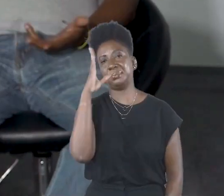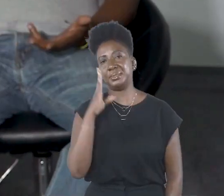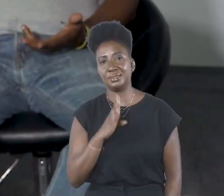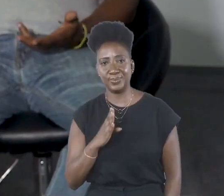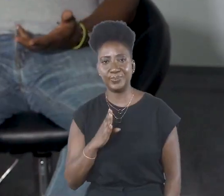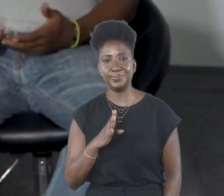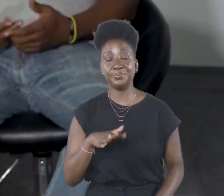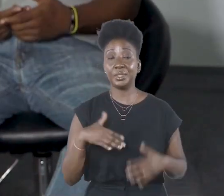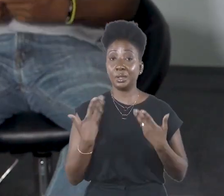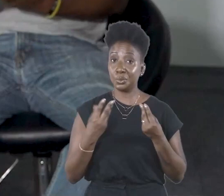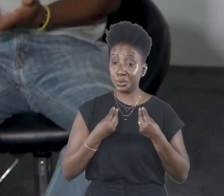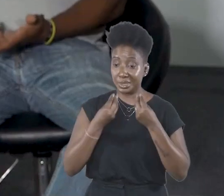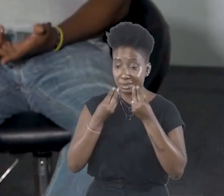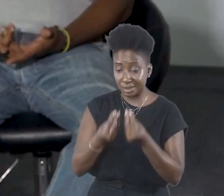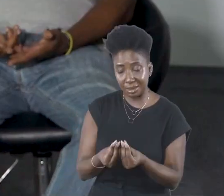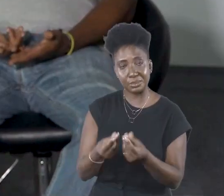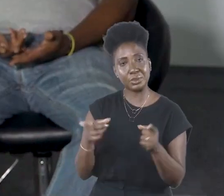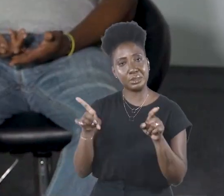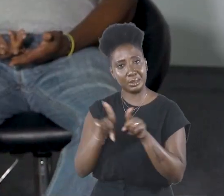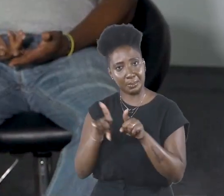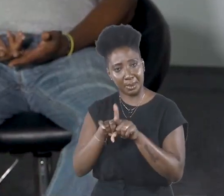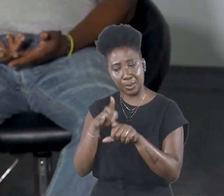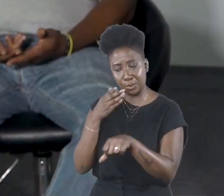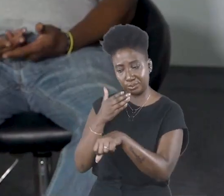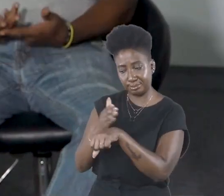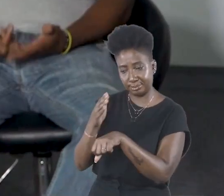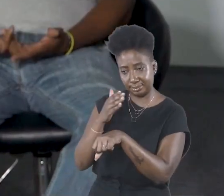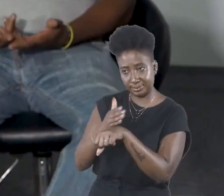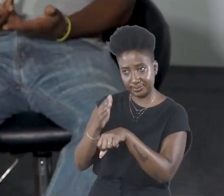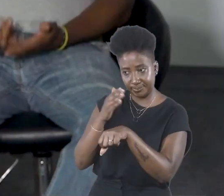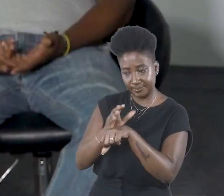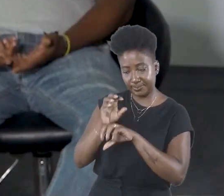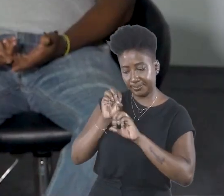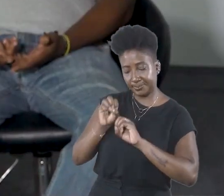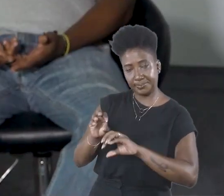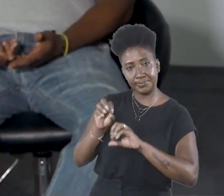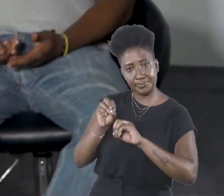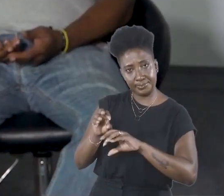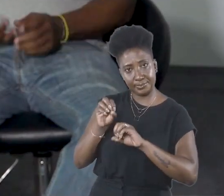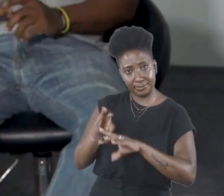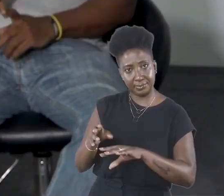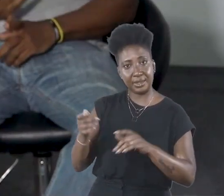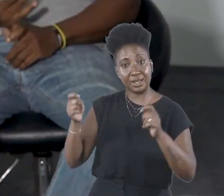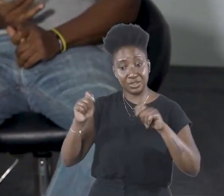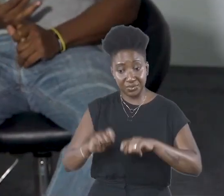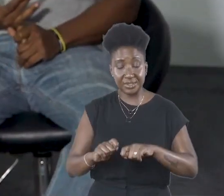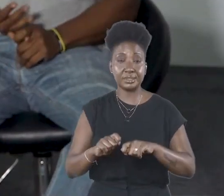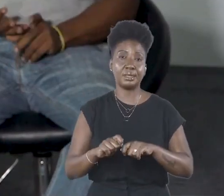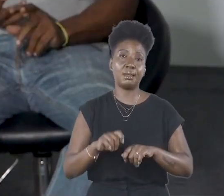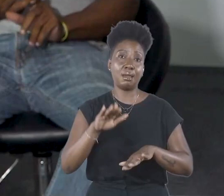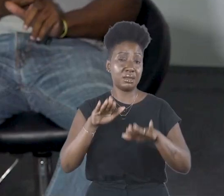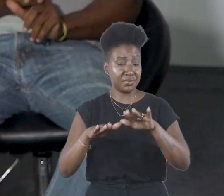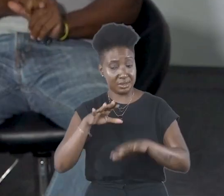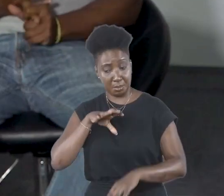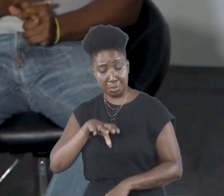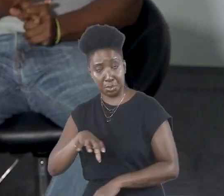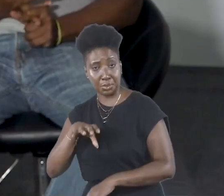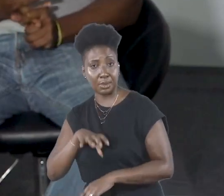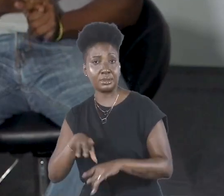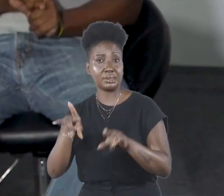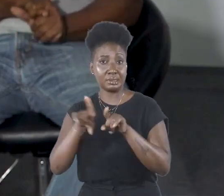Brasil. Então, a gente oferecer a capacitação, a gente tem um braço pedagógico que trabalha com a aula